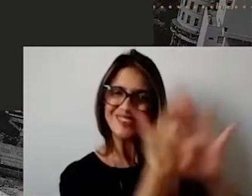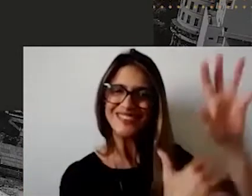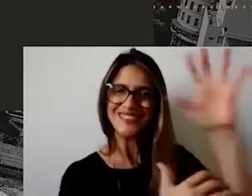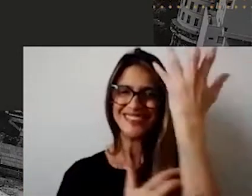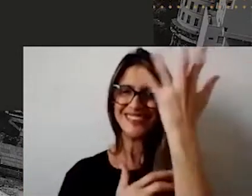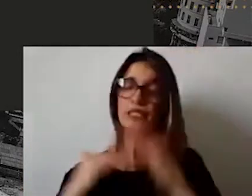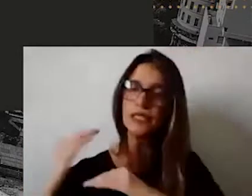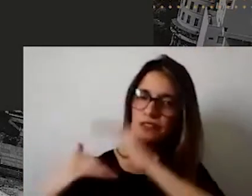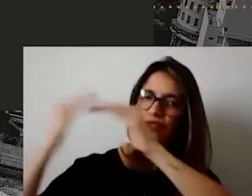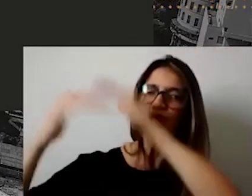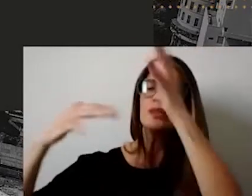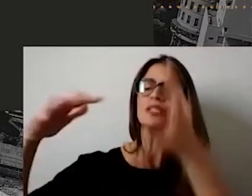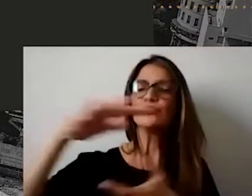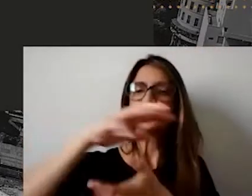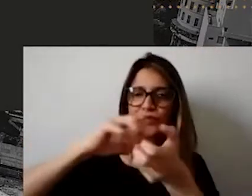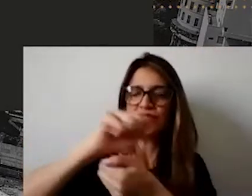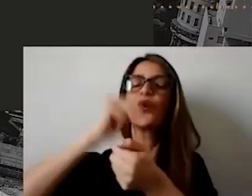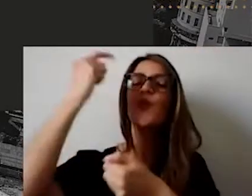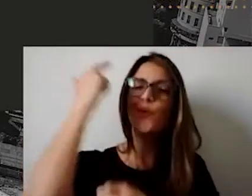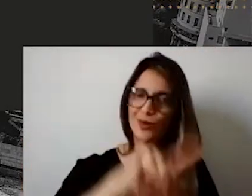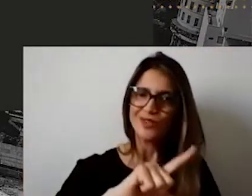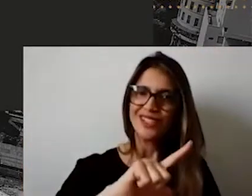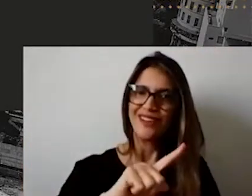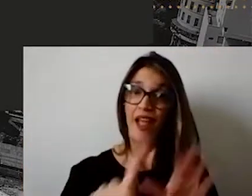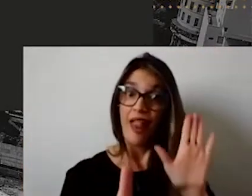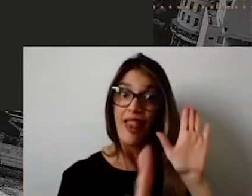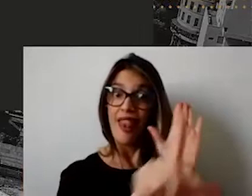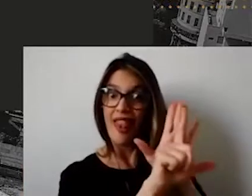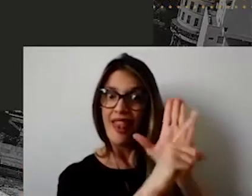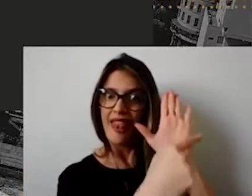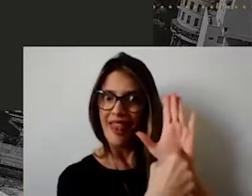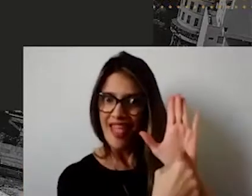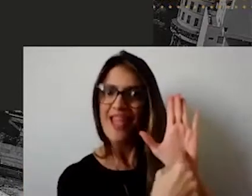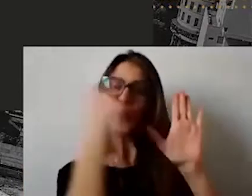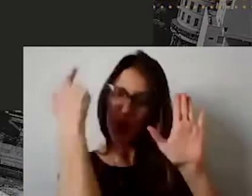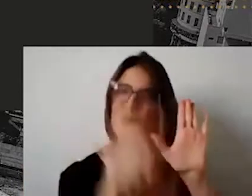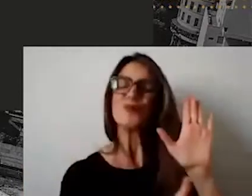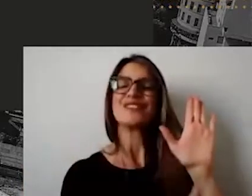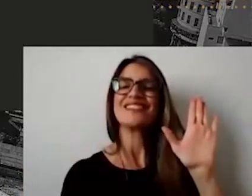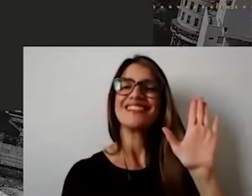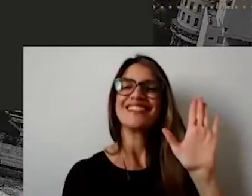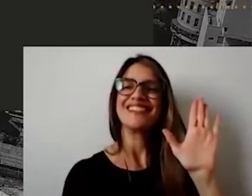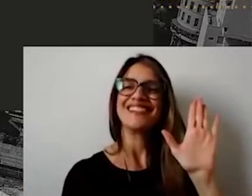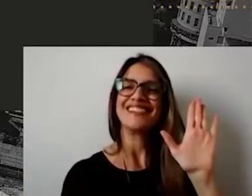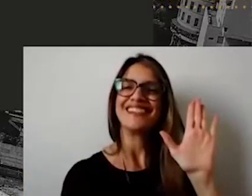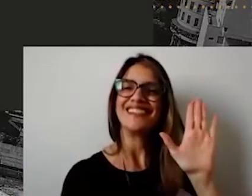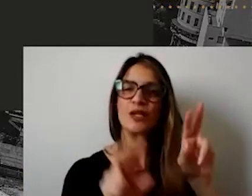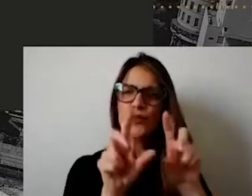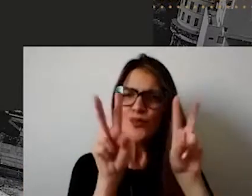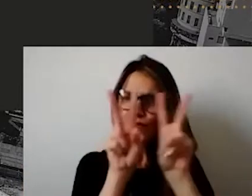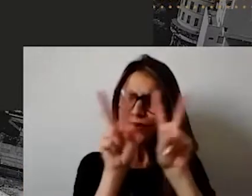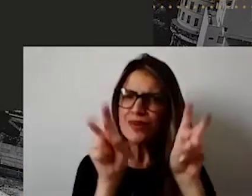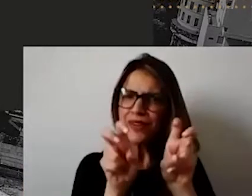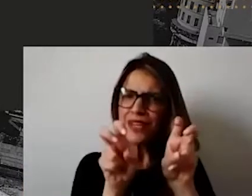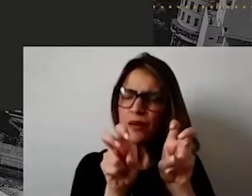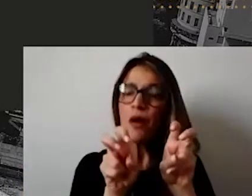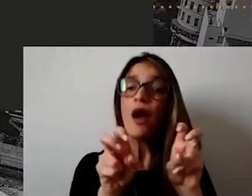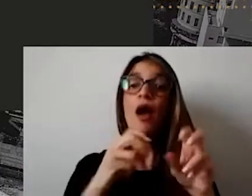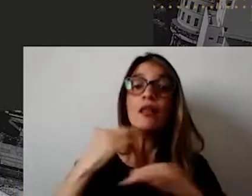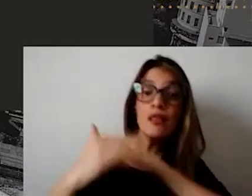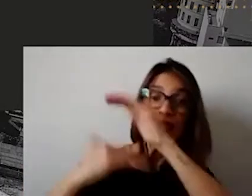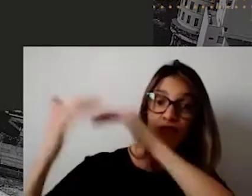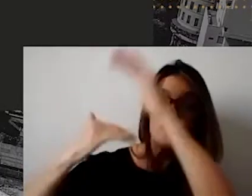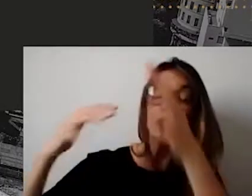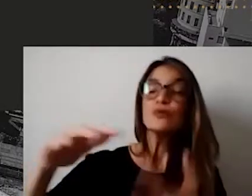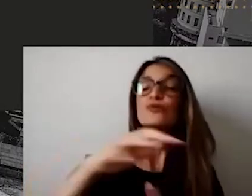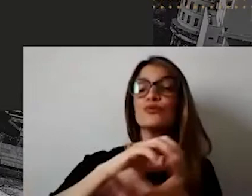sustentável. Eu consegui colocar na lei que criou a secretaria o termo e desenvolvimento sustentável, e com isso a gente fez uma